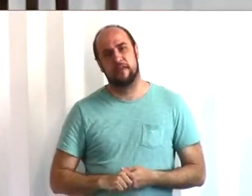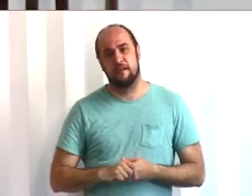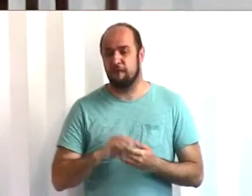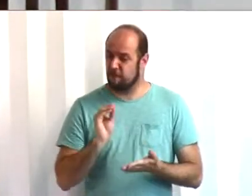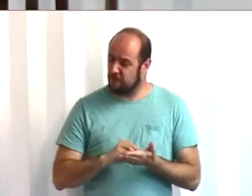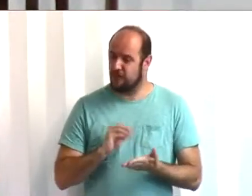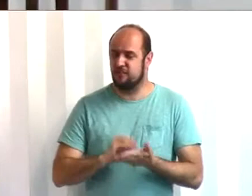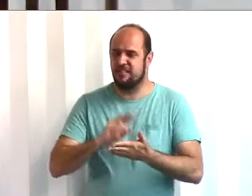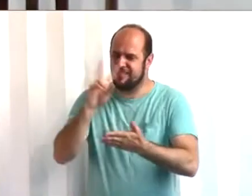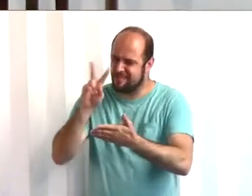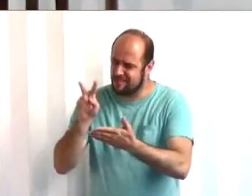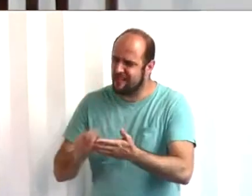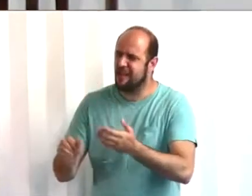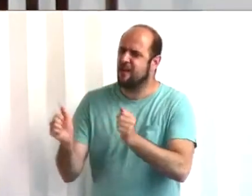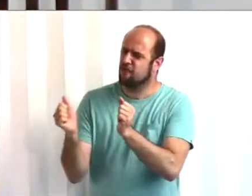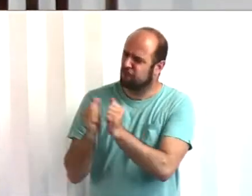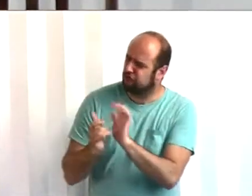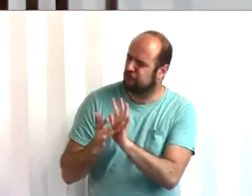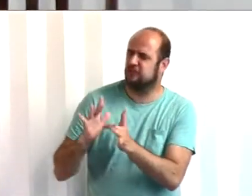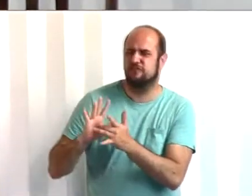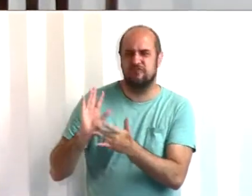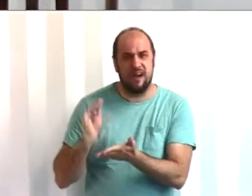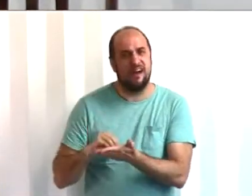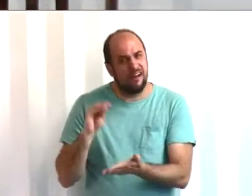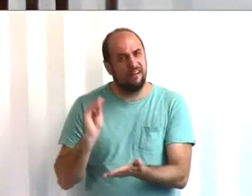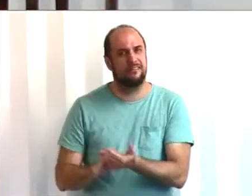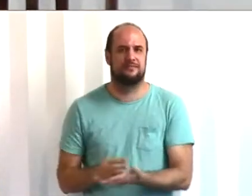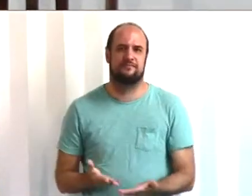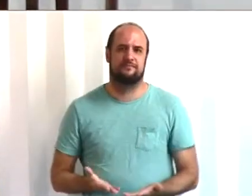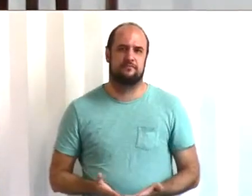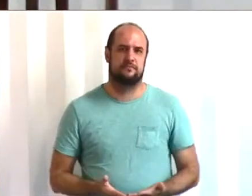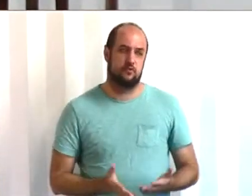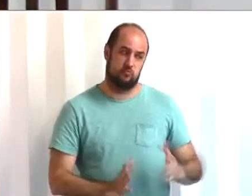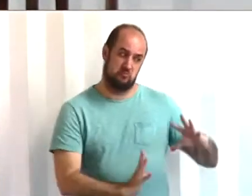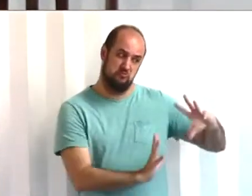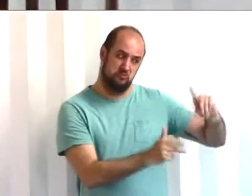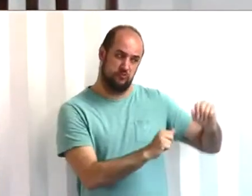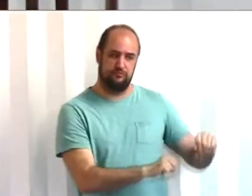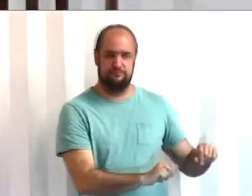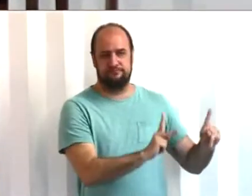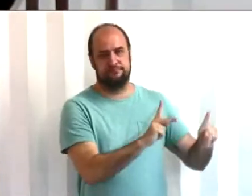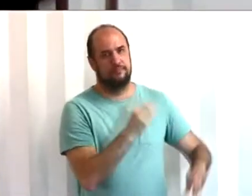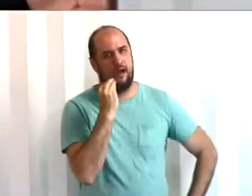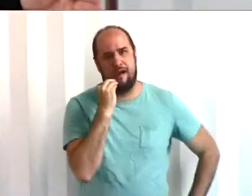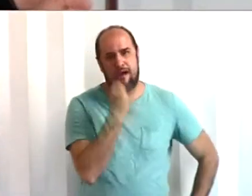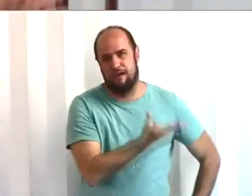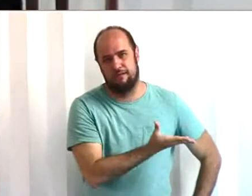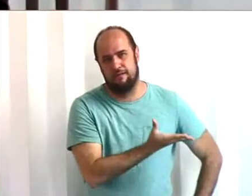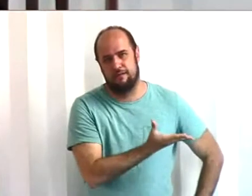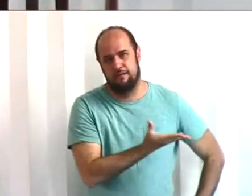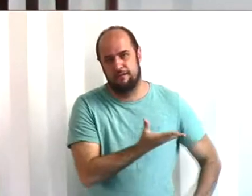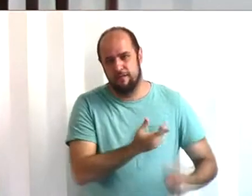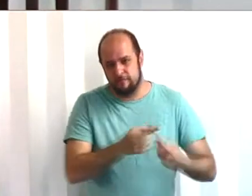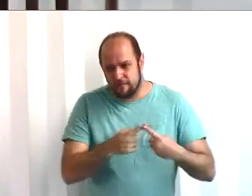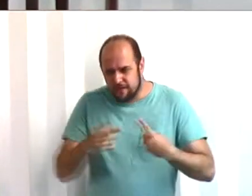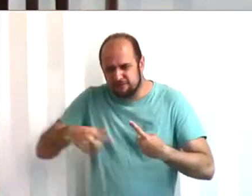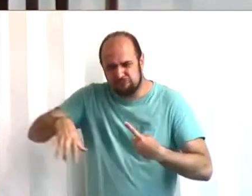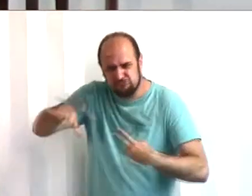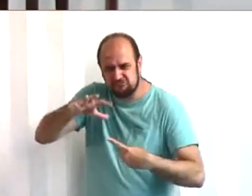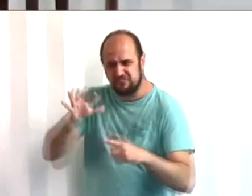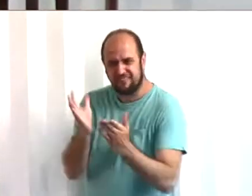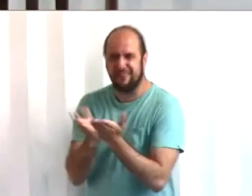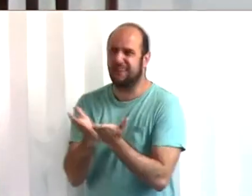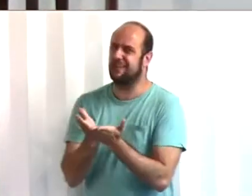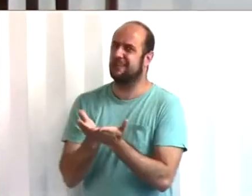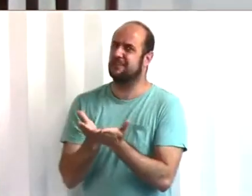acompanhado, seguido. Isso no mundo secular é óbvio, mas não deveria ser óbvio no mundo evangélico.